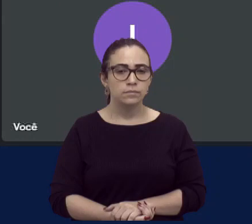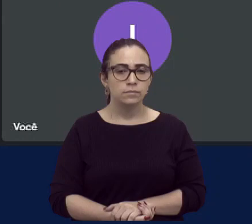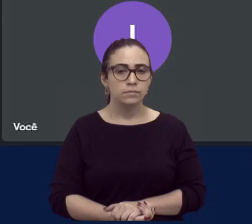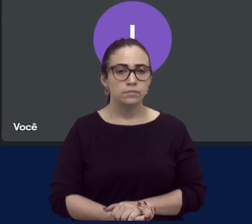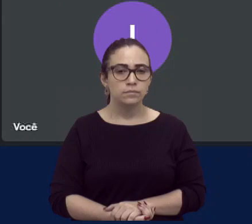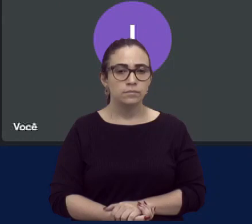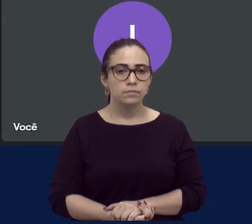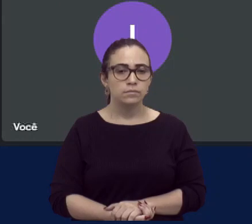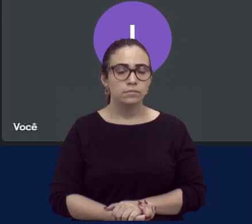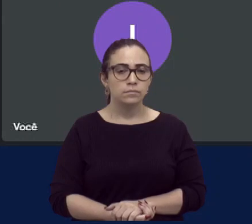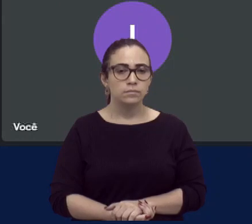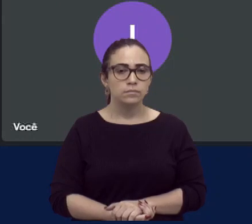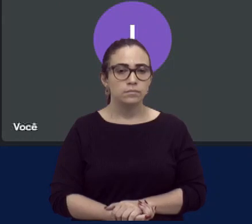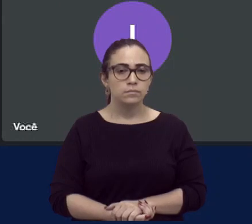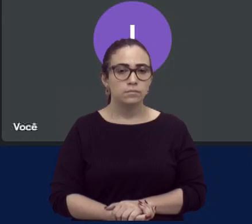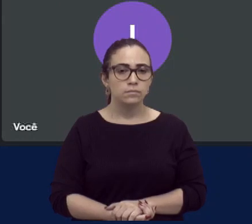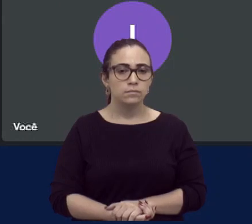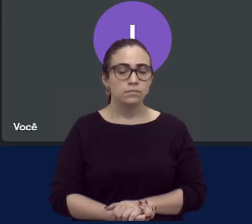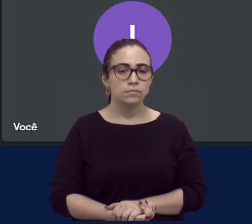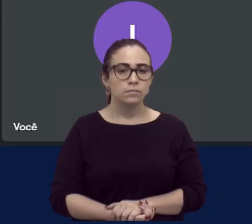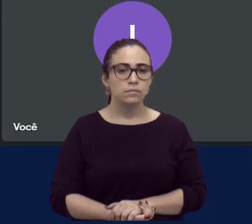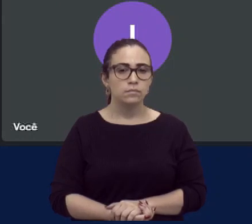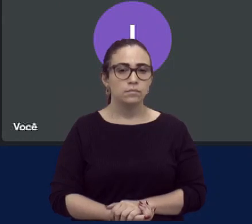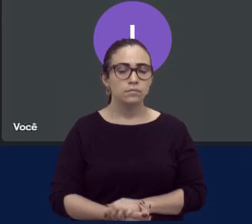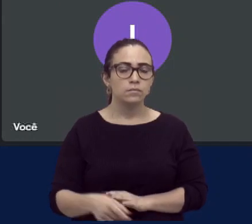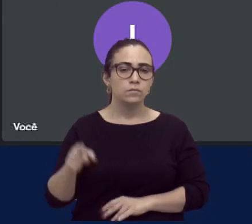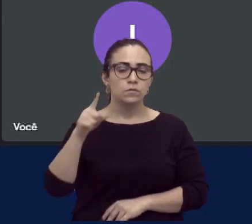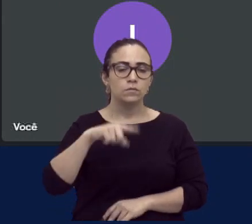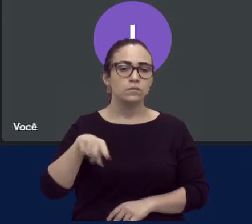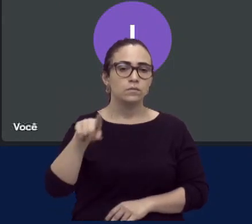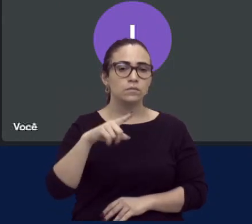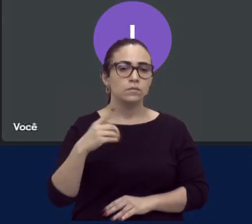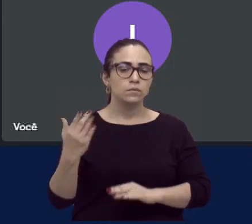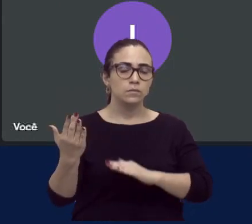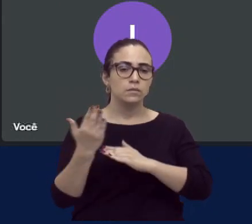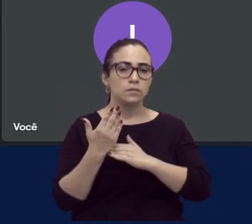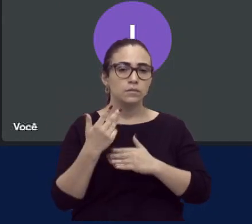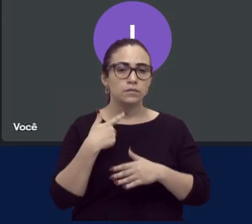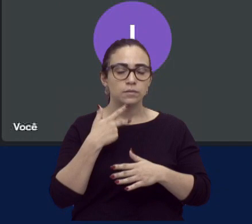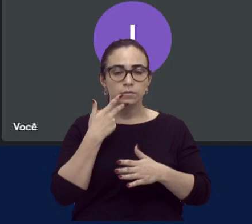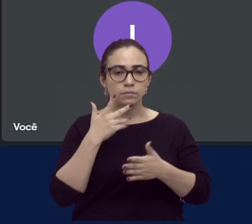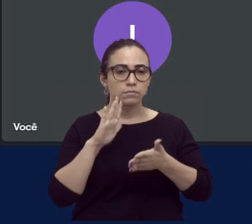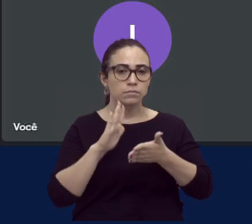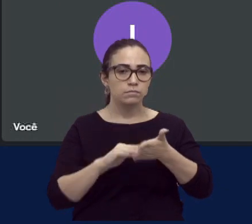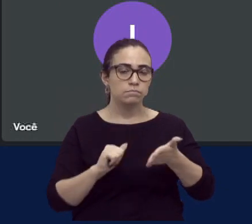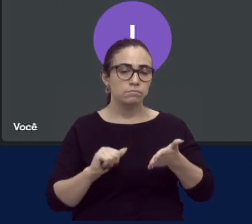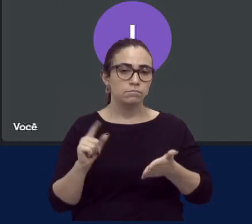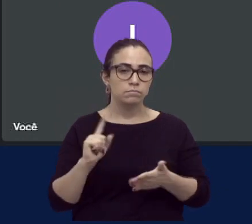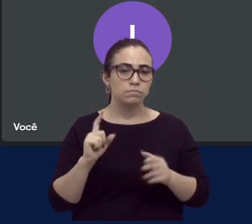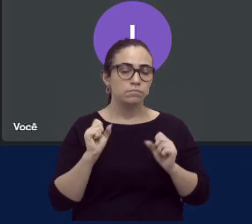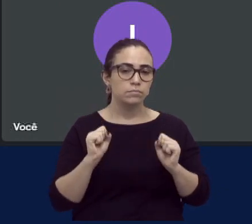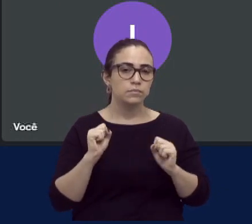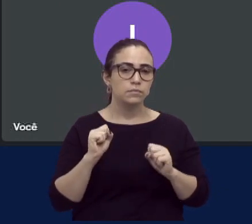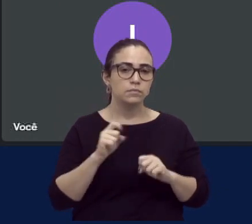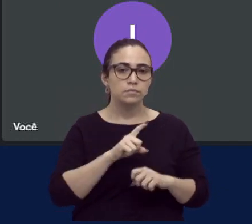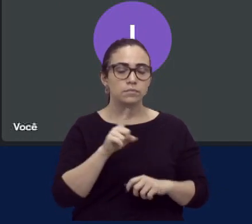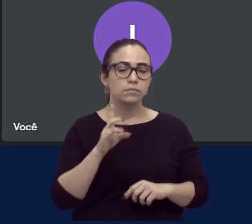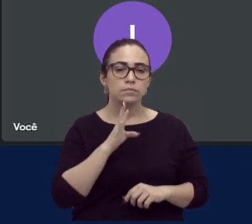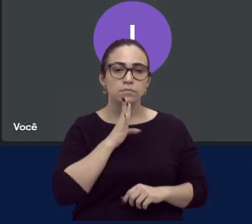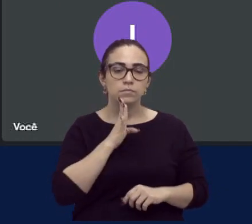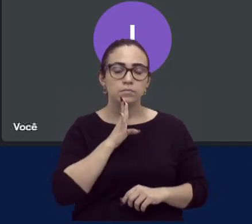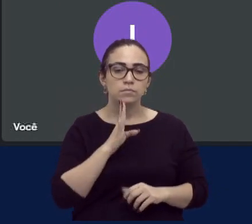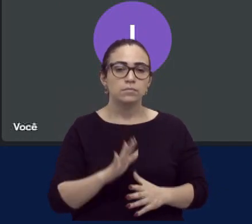me ajudar a resolver minhas coisas nesse ponto aqui, que eu não vou nem assim dizer, porque de repente essa pessoa pode estar ouvindo, mas